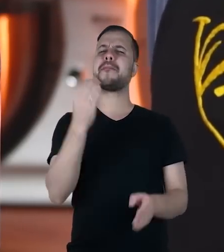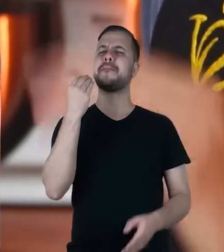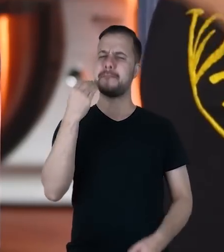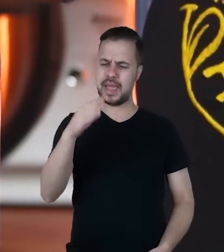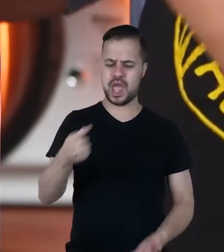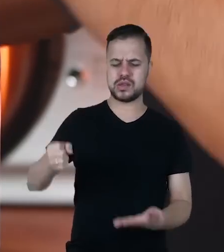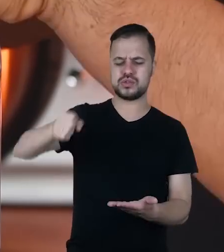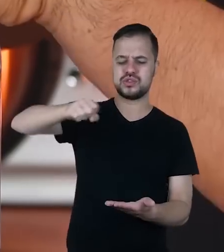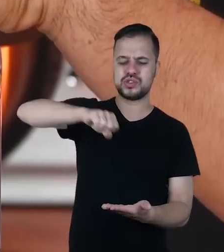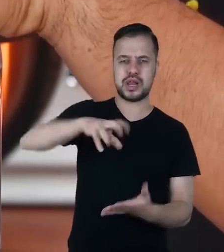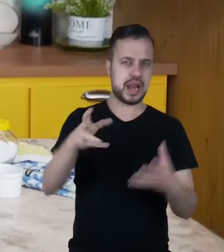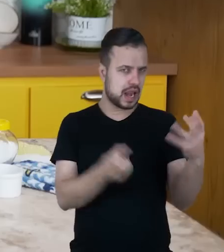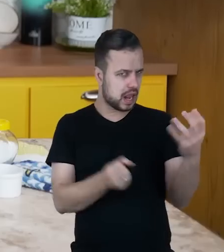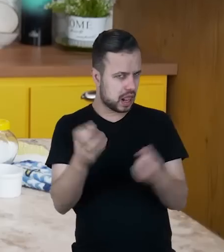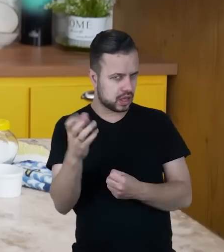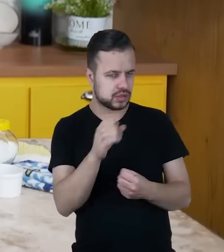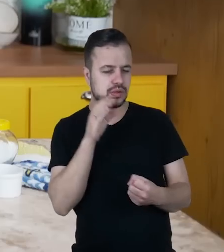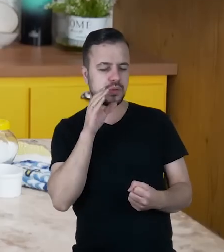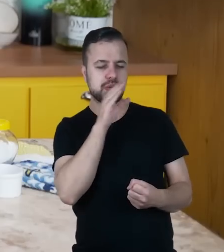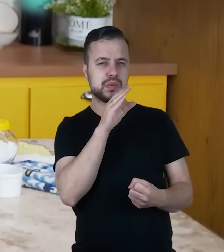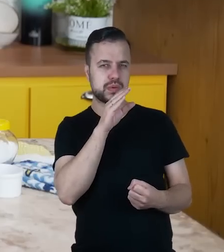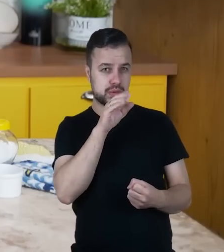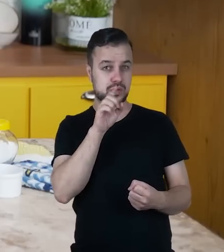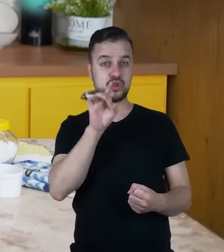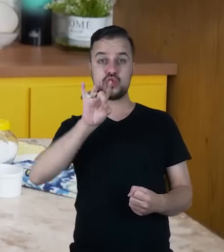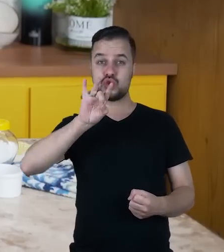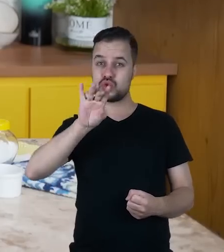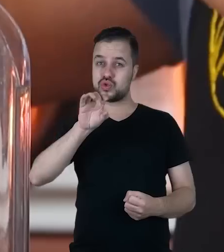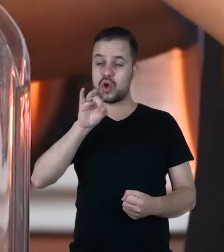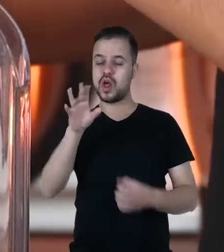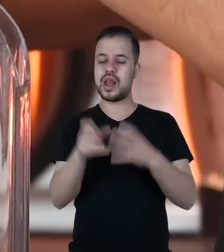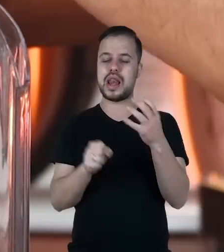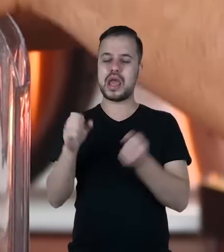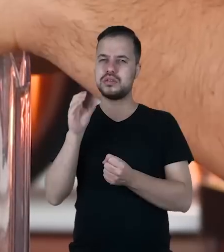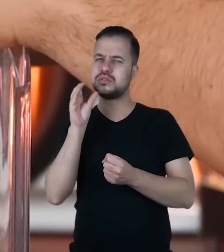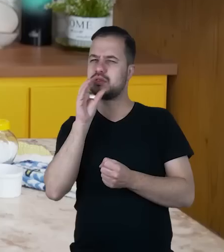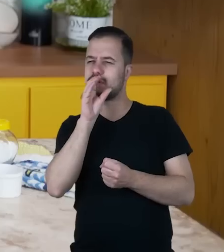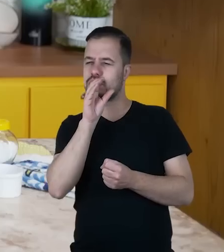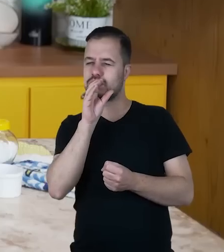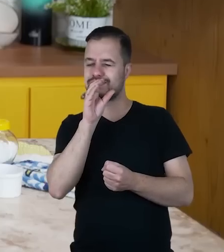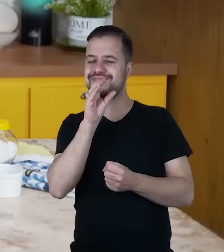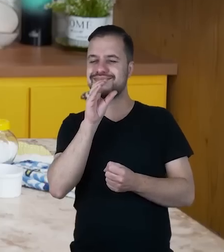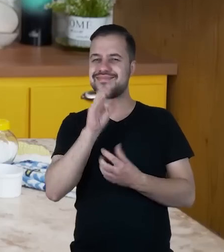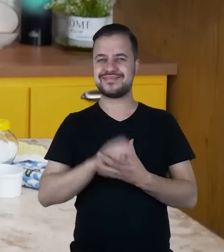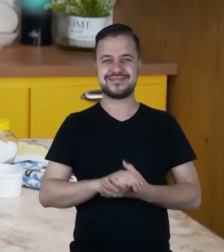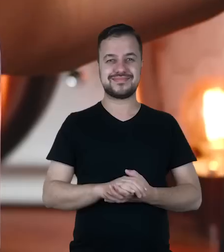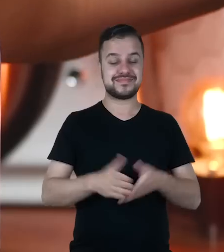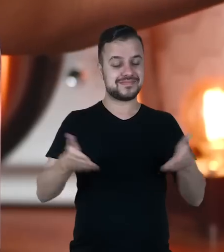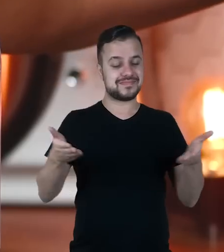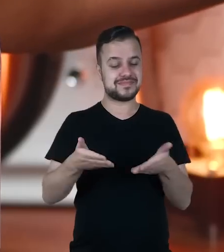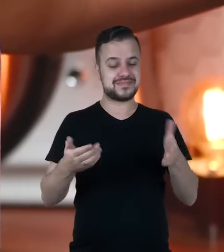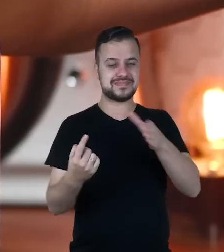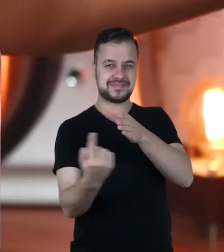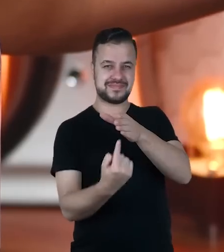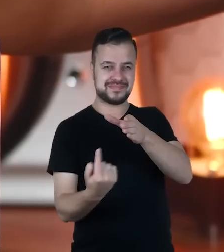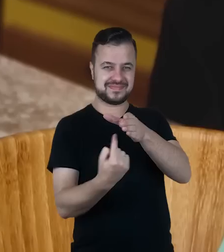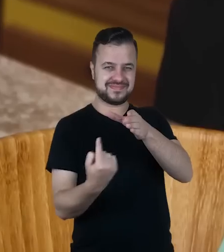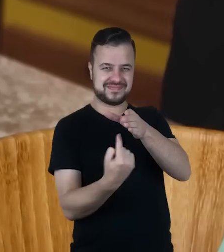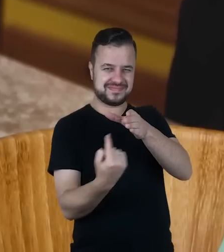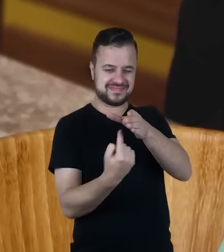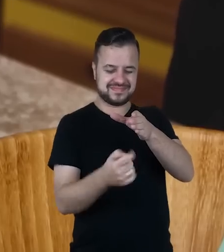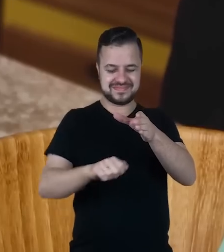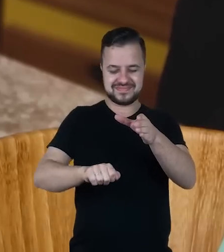Os ingredientes tudo em temperatura ambiente e o leite morno. E agora você vai bater.